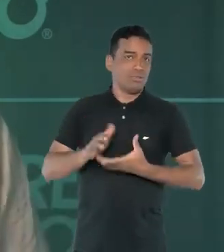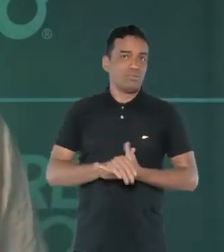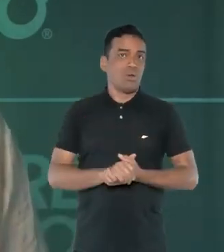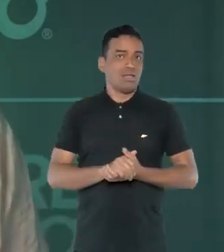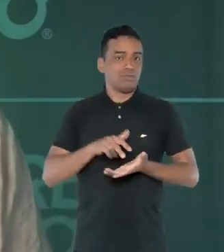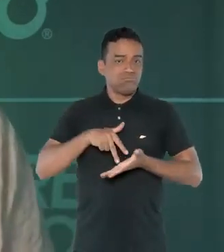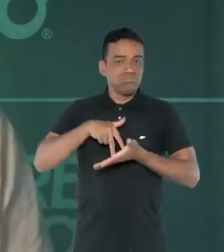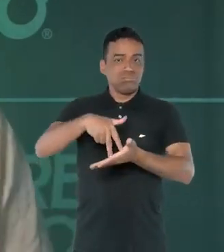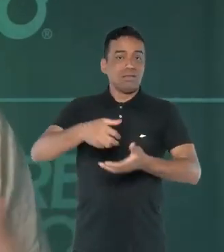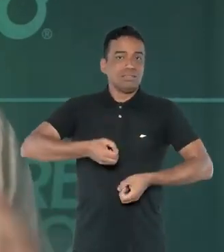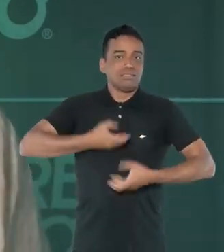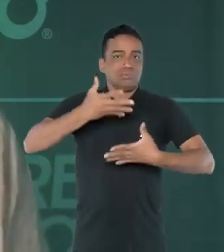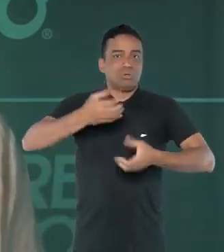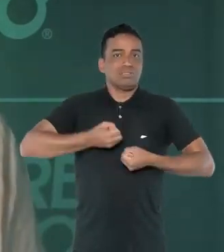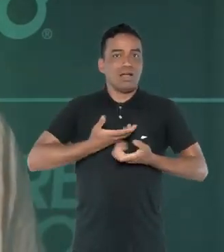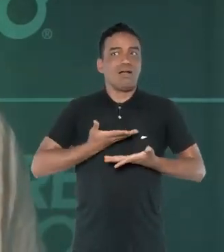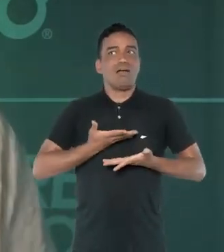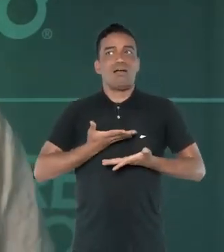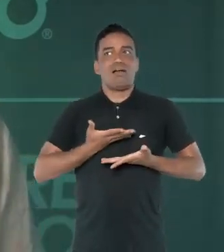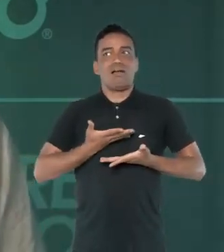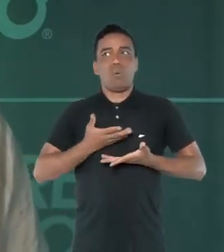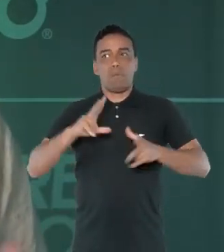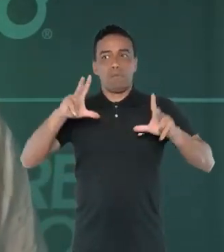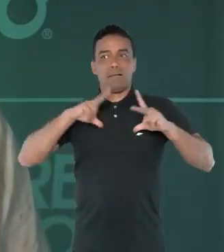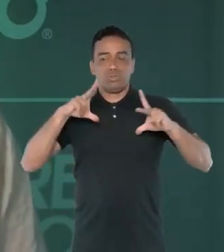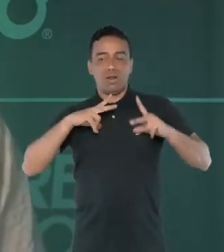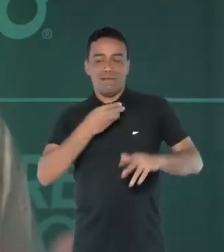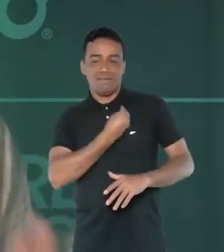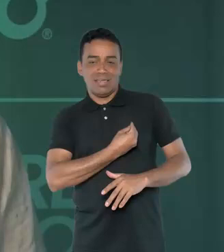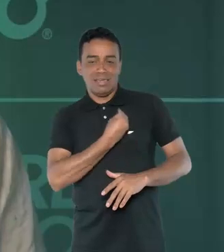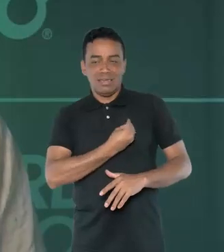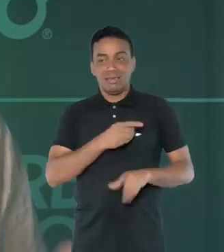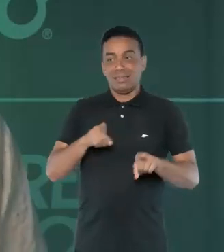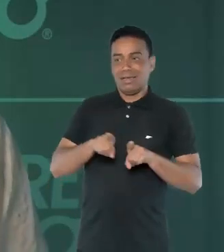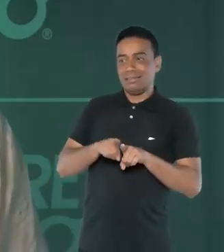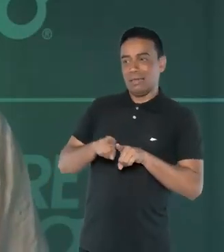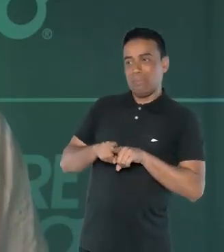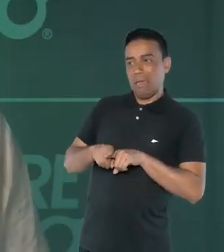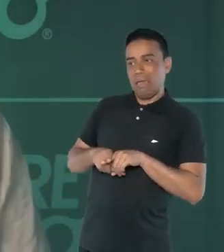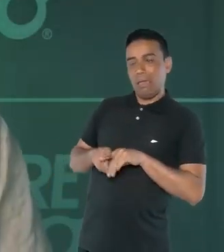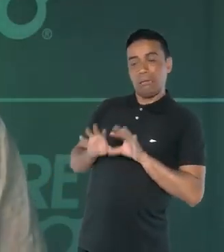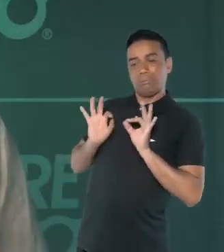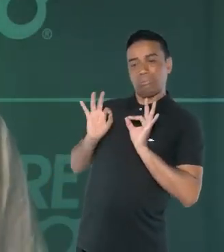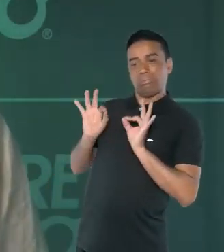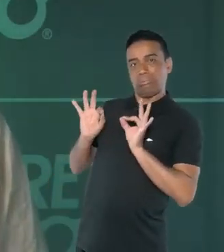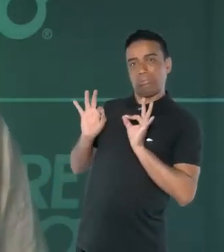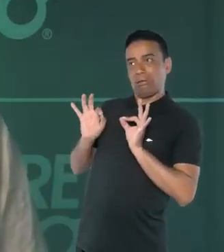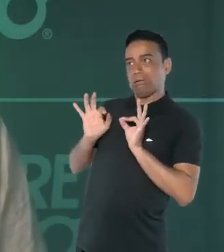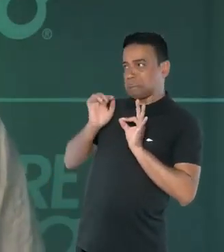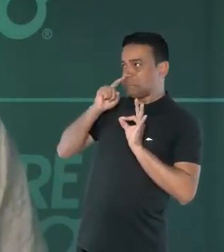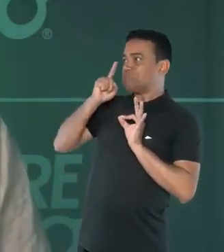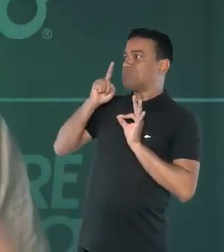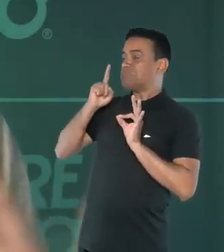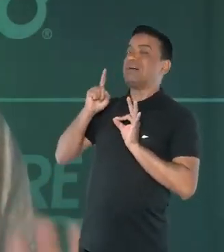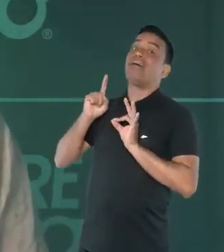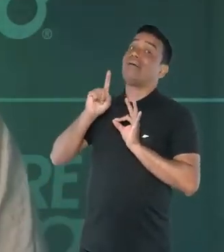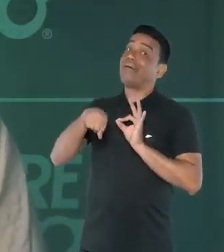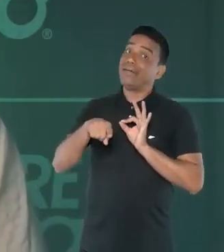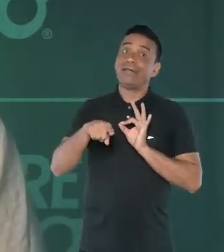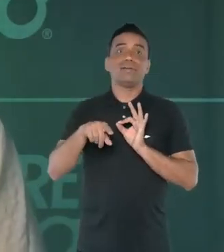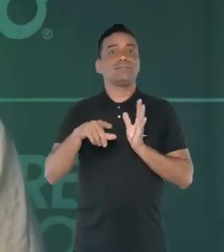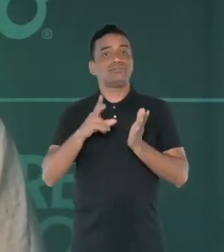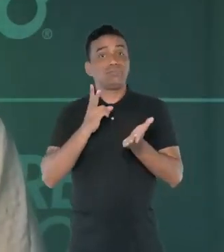exposição da nossa intimidade e uma exposição da nossa vaidade também é algo cada vez mais frequente,